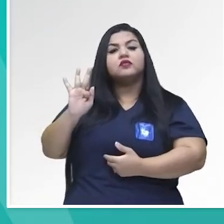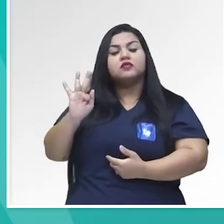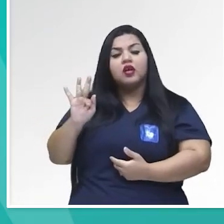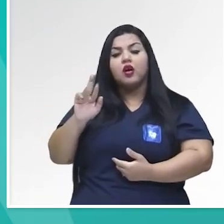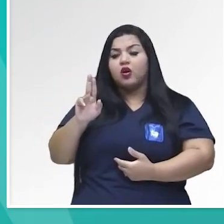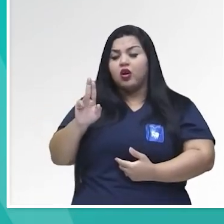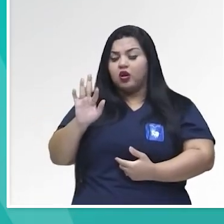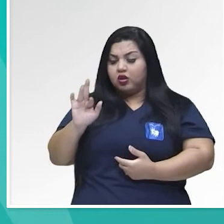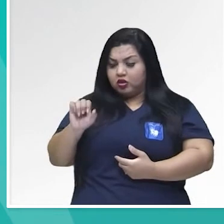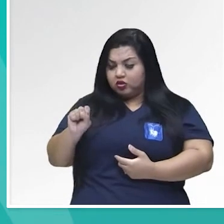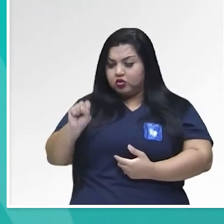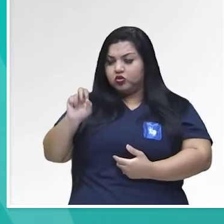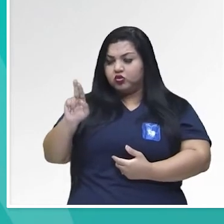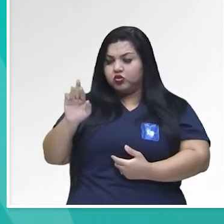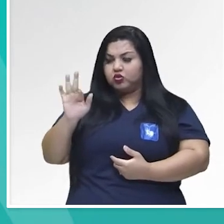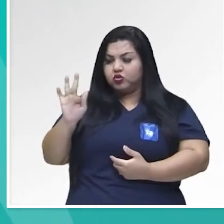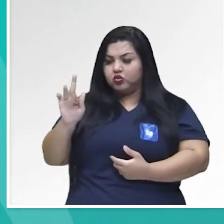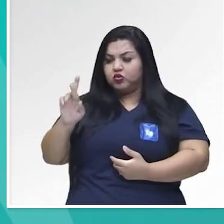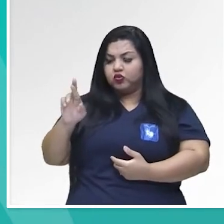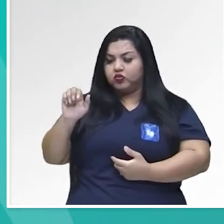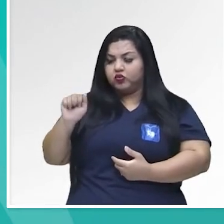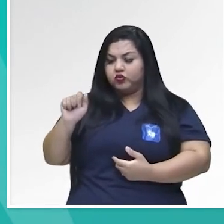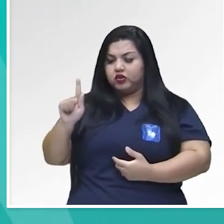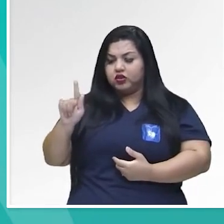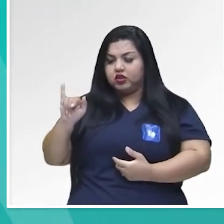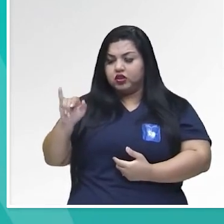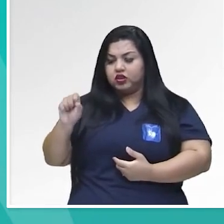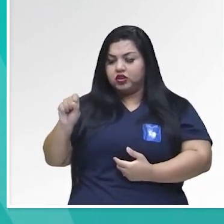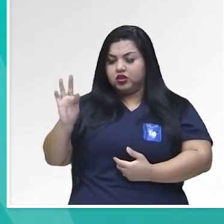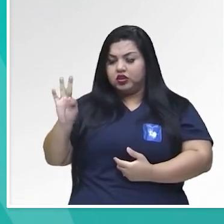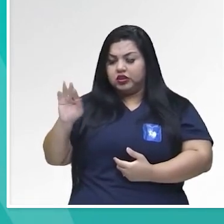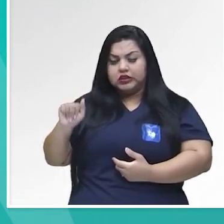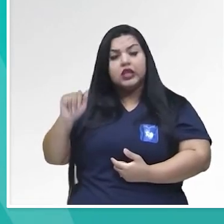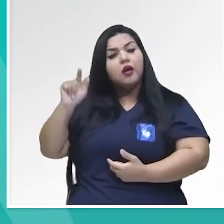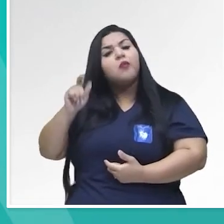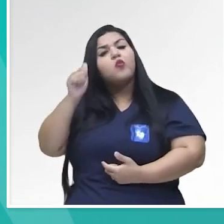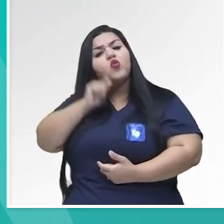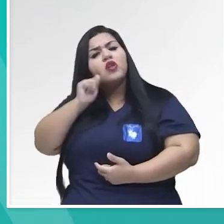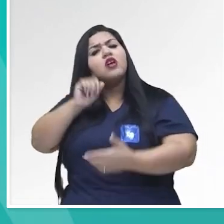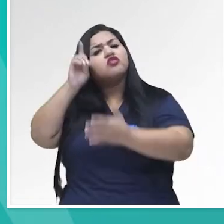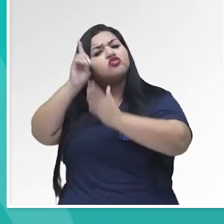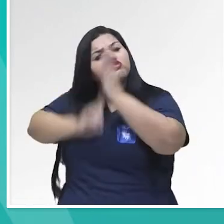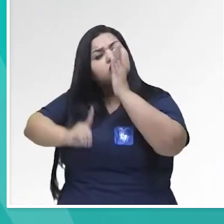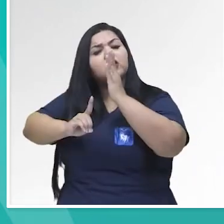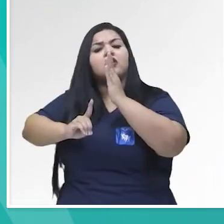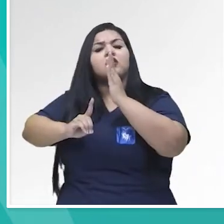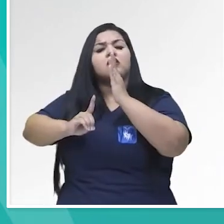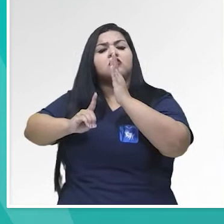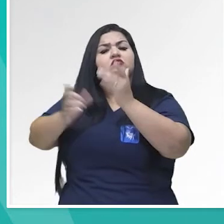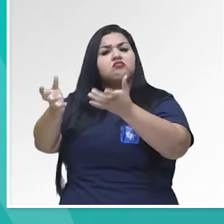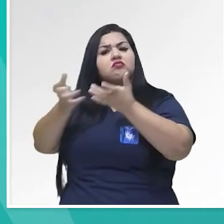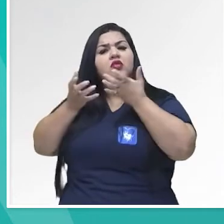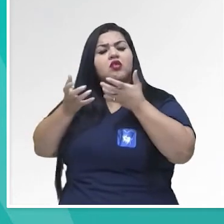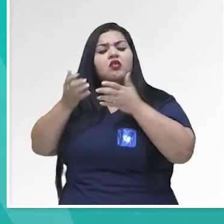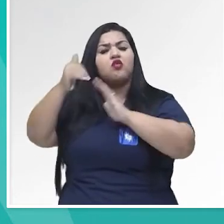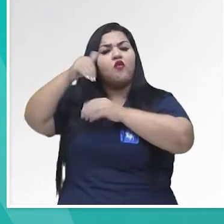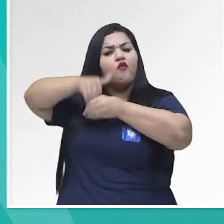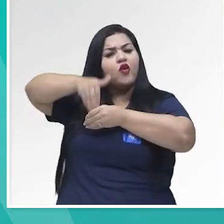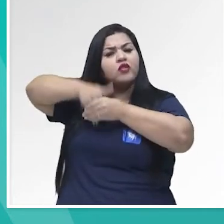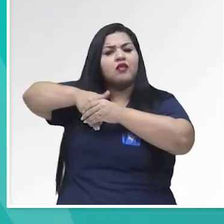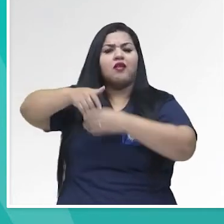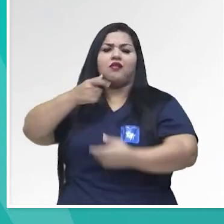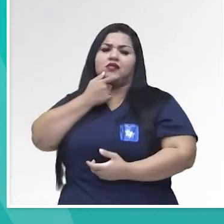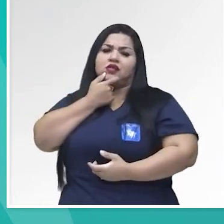sufragista, ele é o movimento de mulheres de direito ao voto na Inglaterra. E aí, o que acontece? Se não fosse